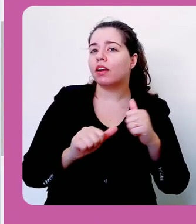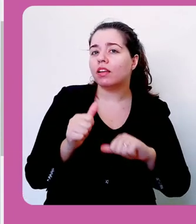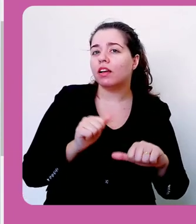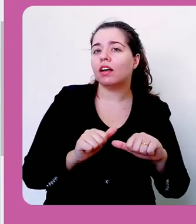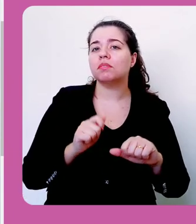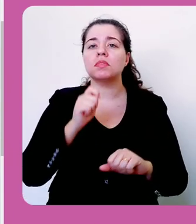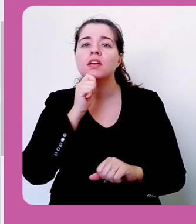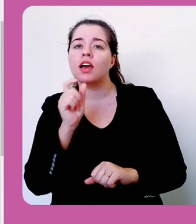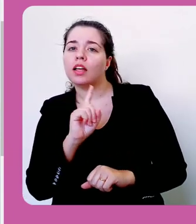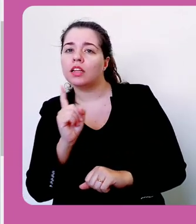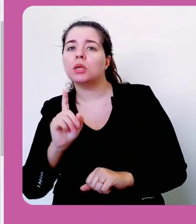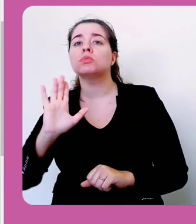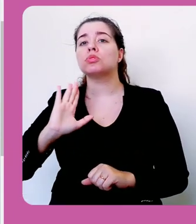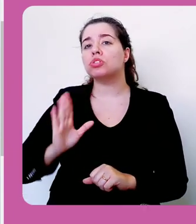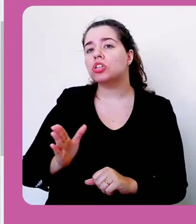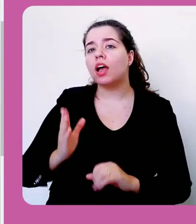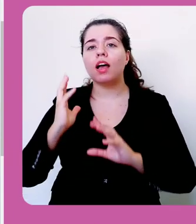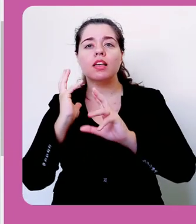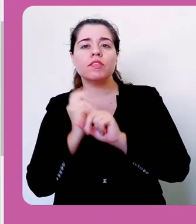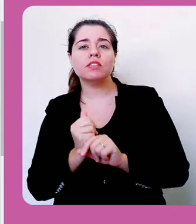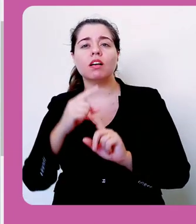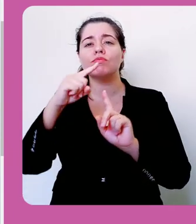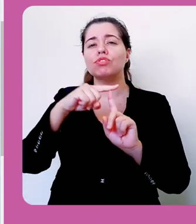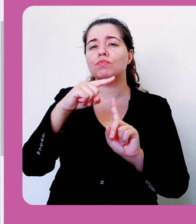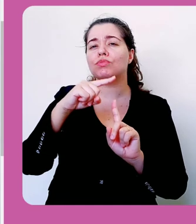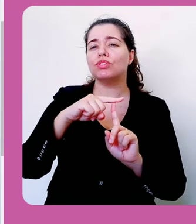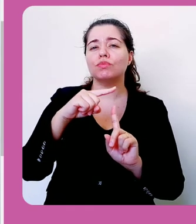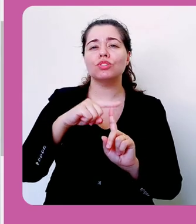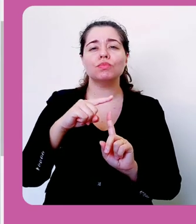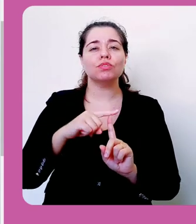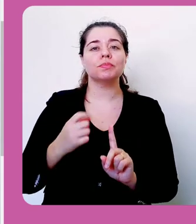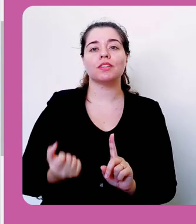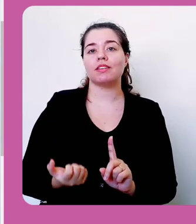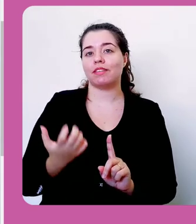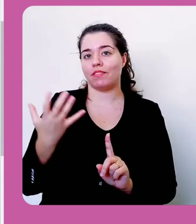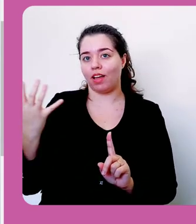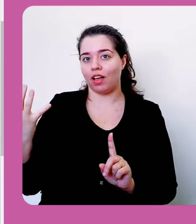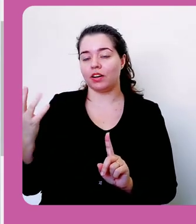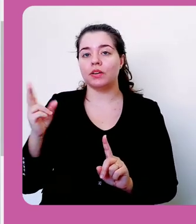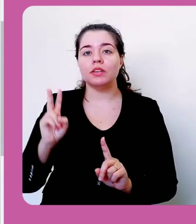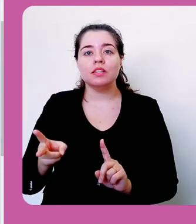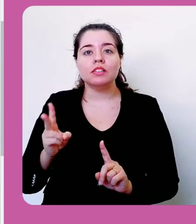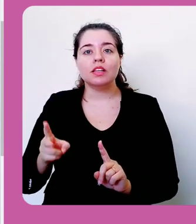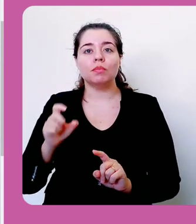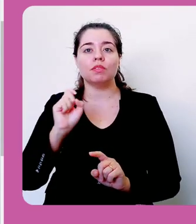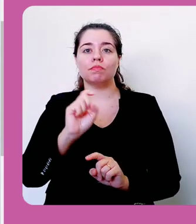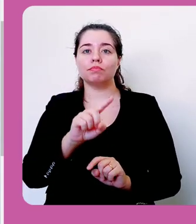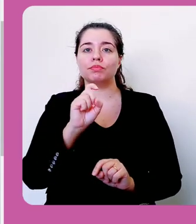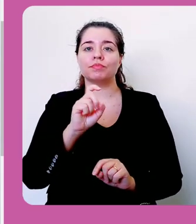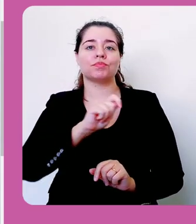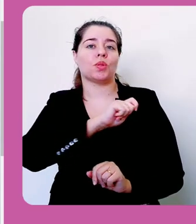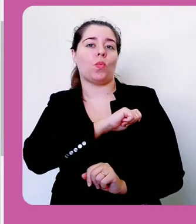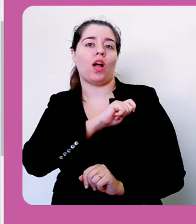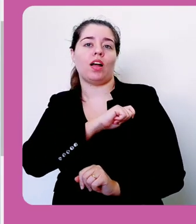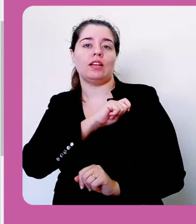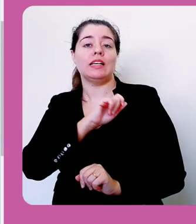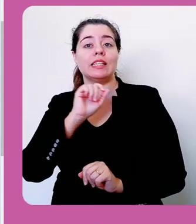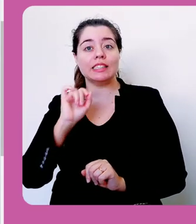em revisão. Então, todos esses aqui, ó, quando vocês clicam em todos esses aqui, o aluno não pode mais enviar